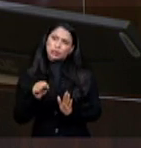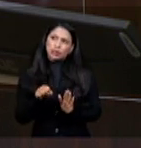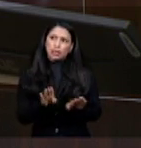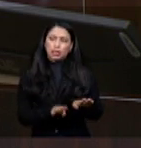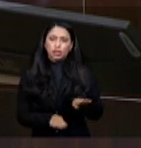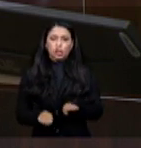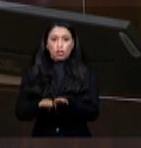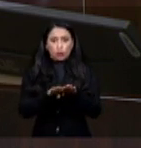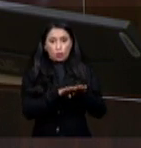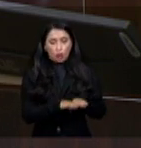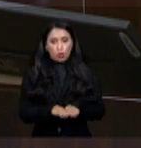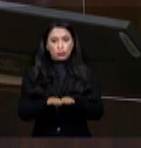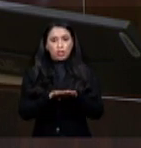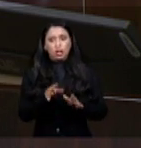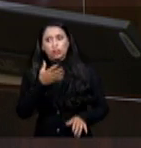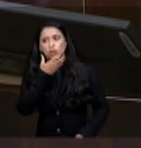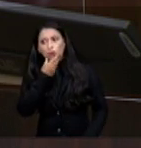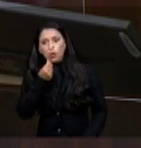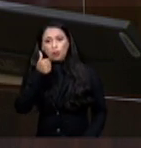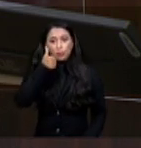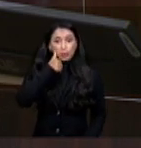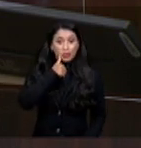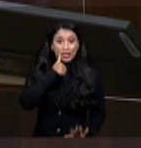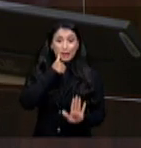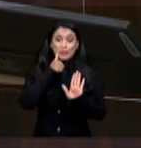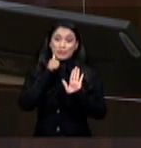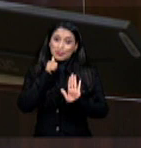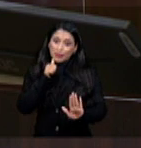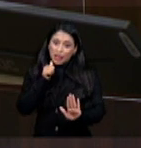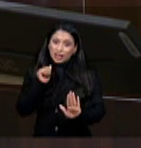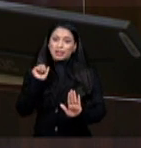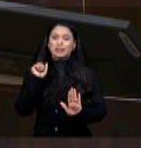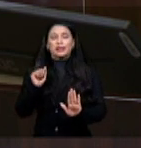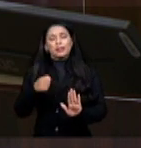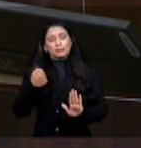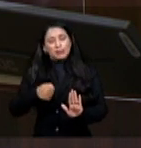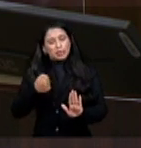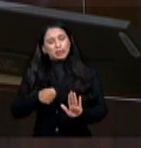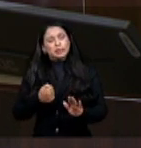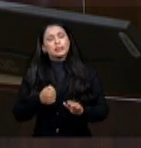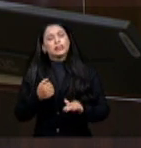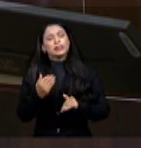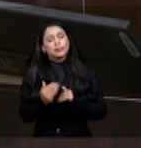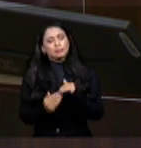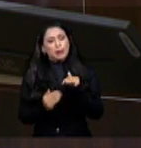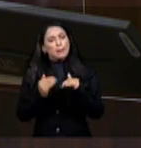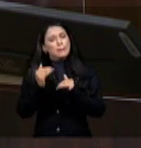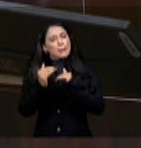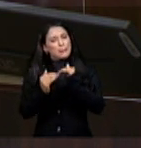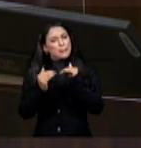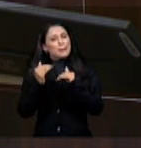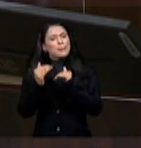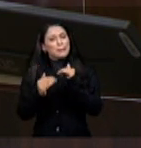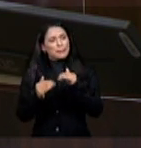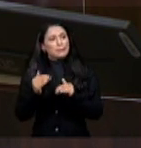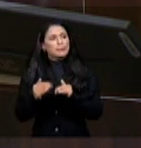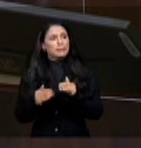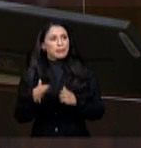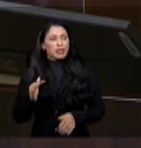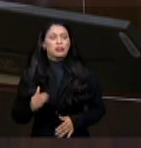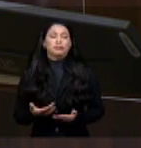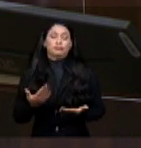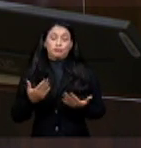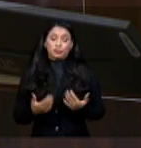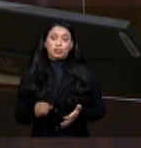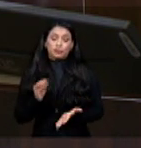igualdade formal de gênero ainda há muito que ser construído e desenvolvido em termos igualdade material e